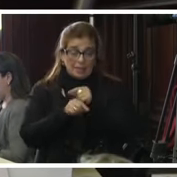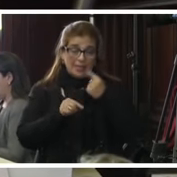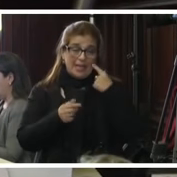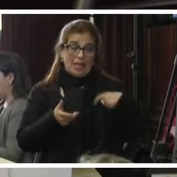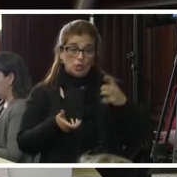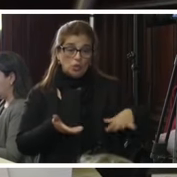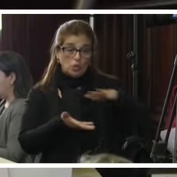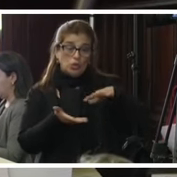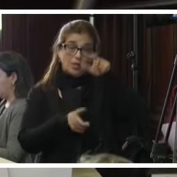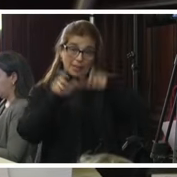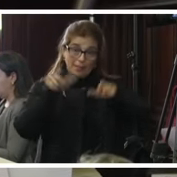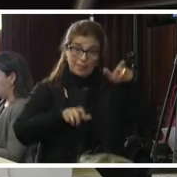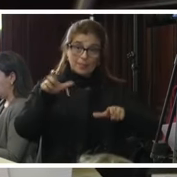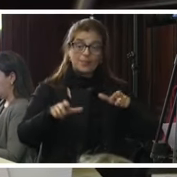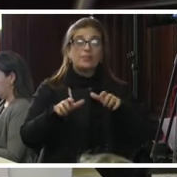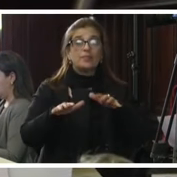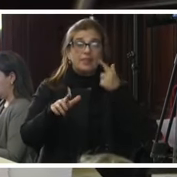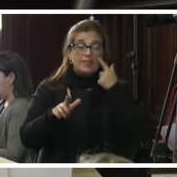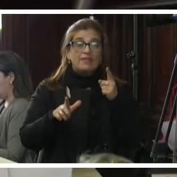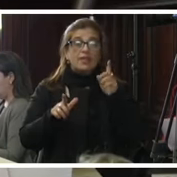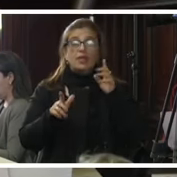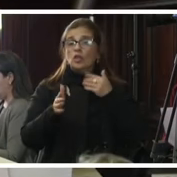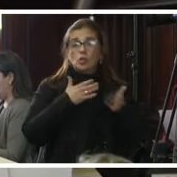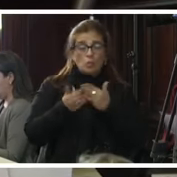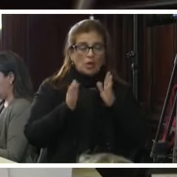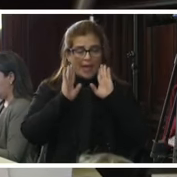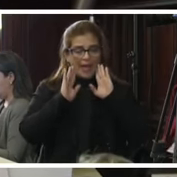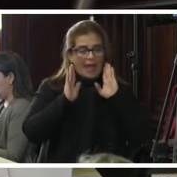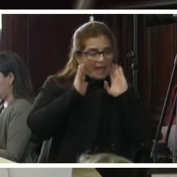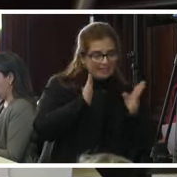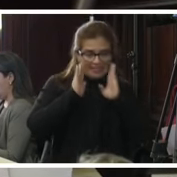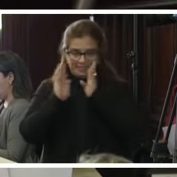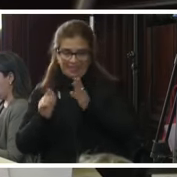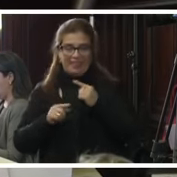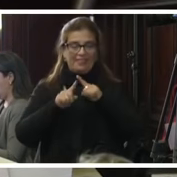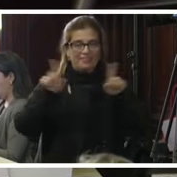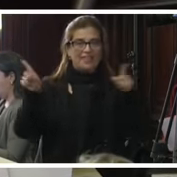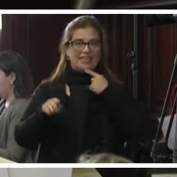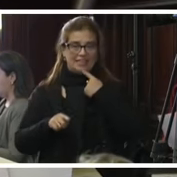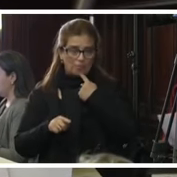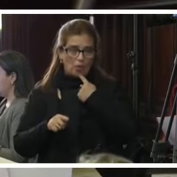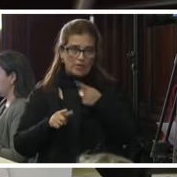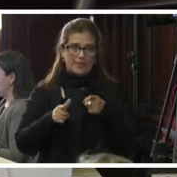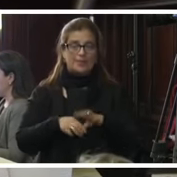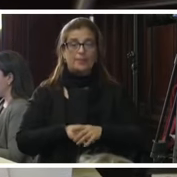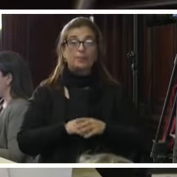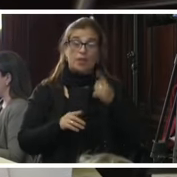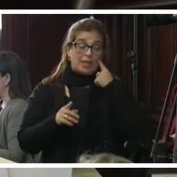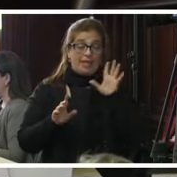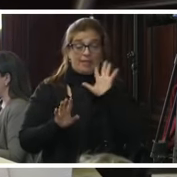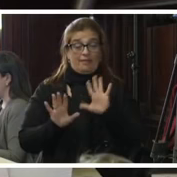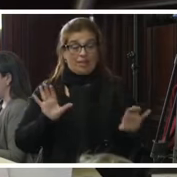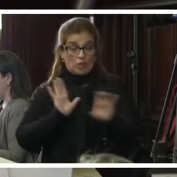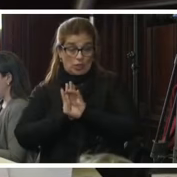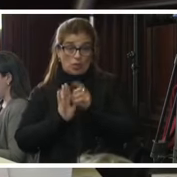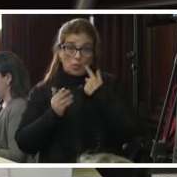residem nessas regiões a um regime político distinto da ordem democrática prevista na Constituição de 88. Não existem